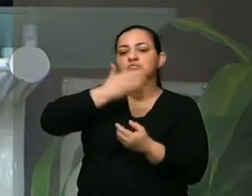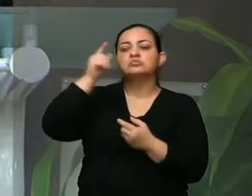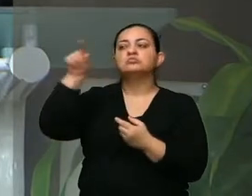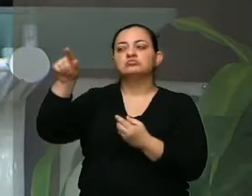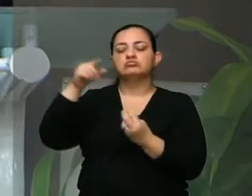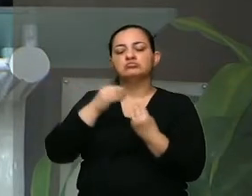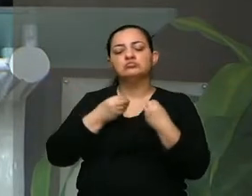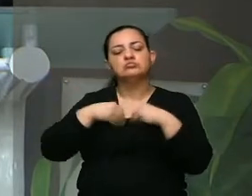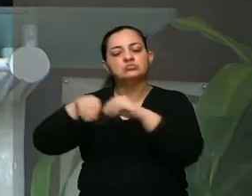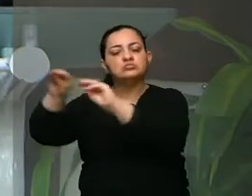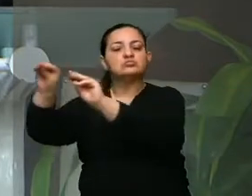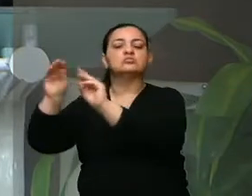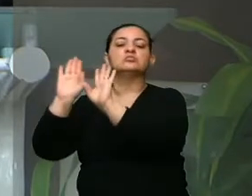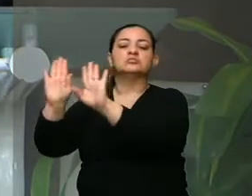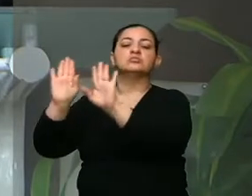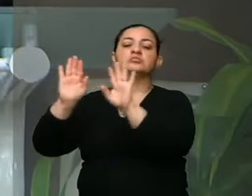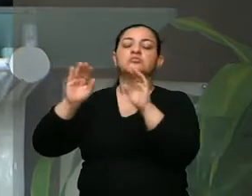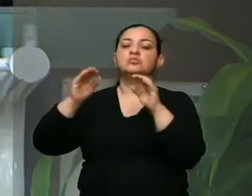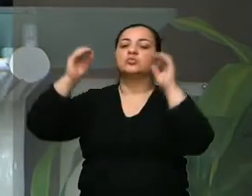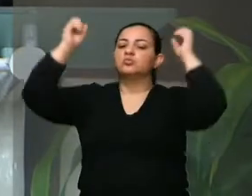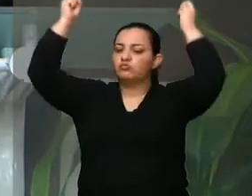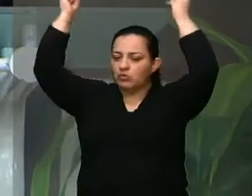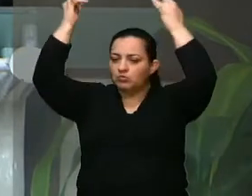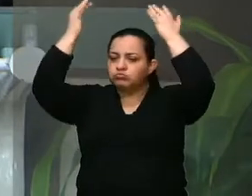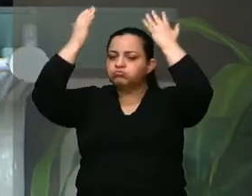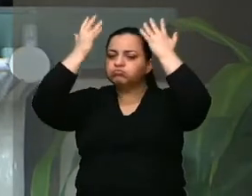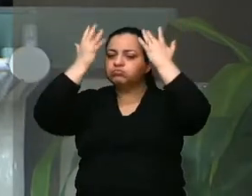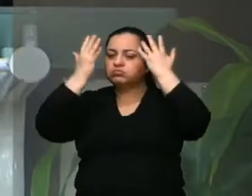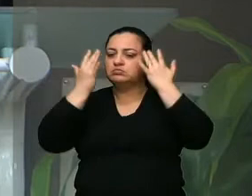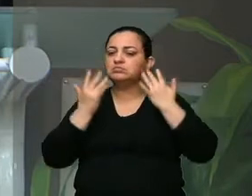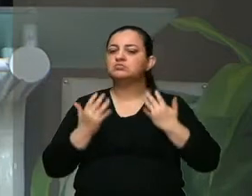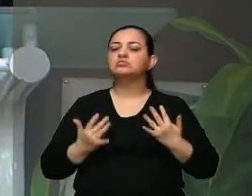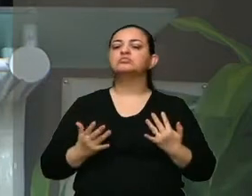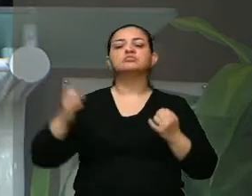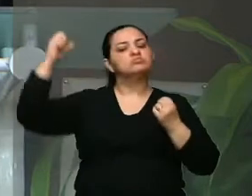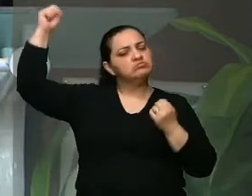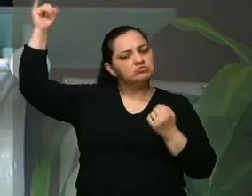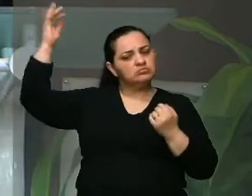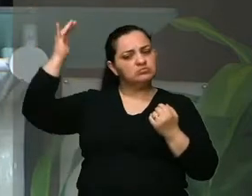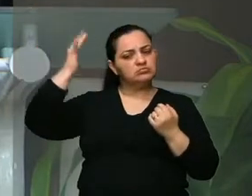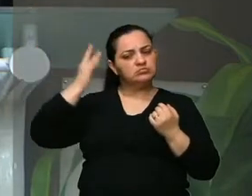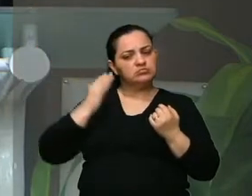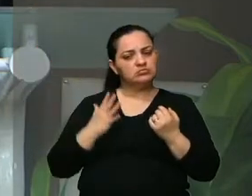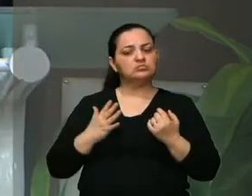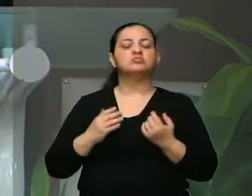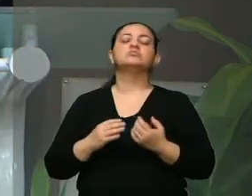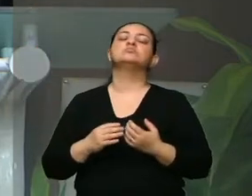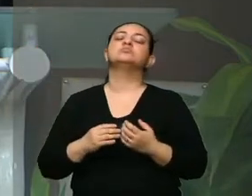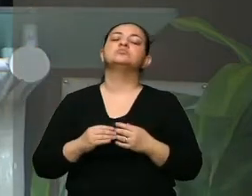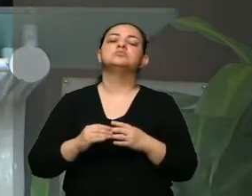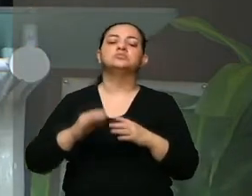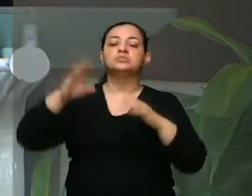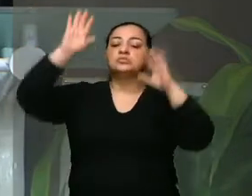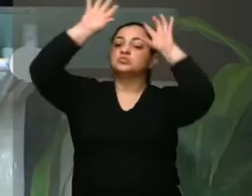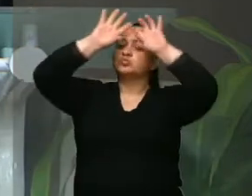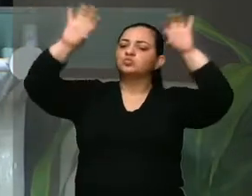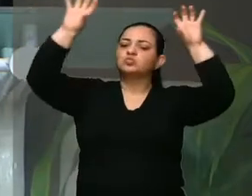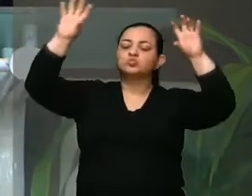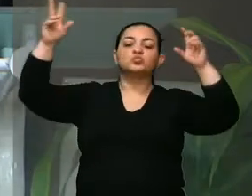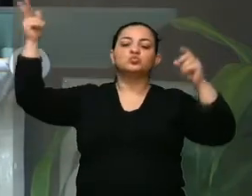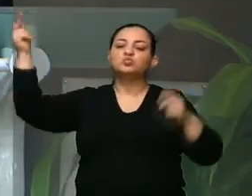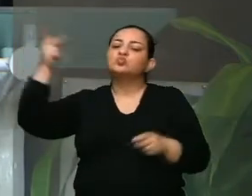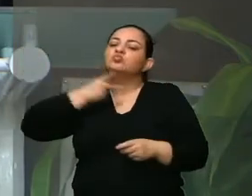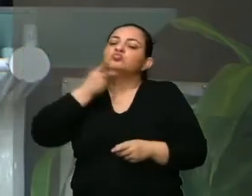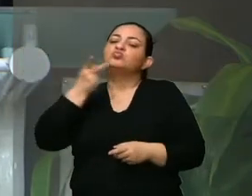ea então o manto veio sobre a glória de deus e do céu ouviu uma voz